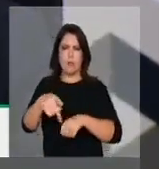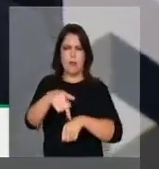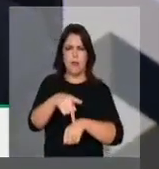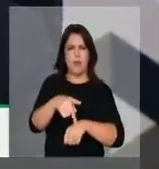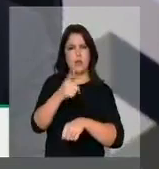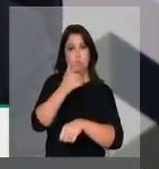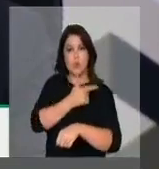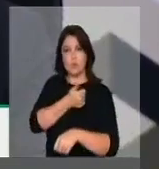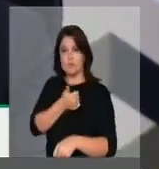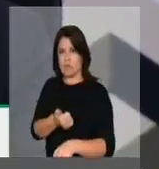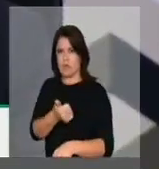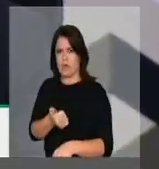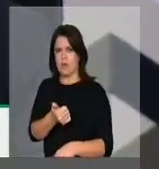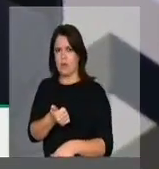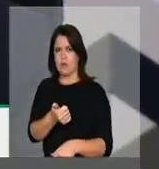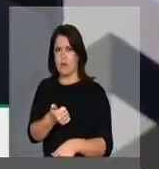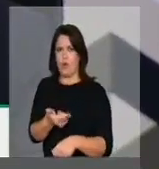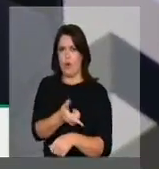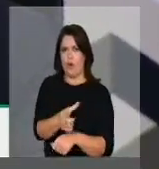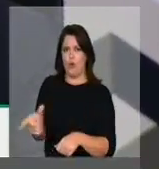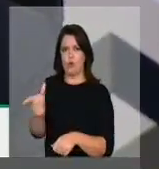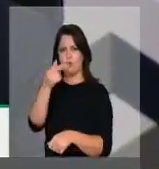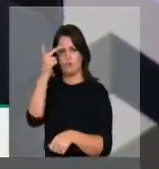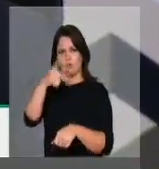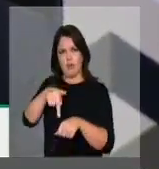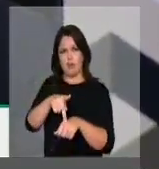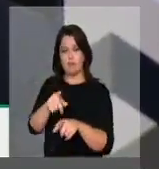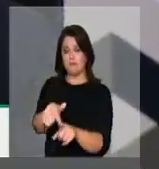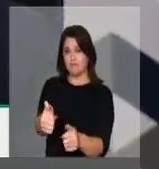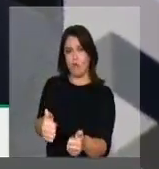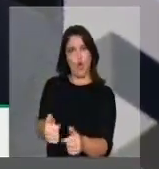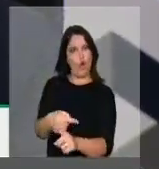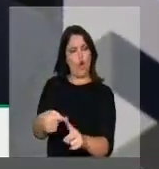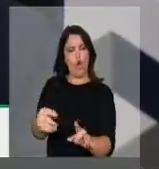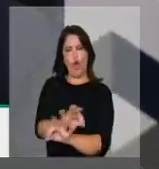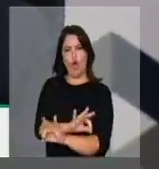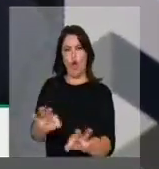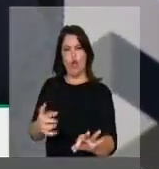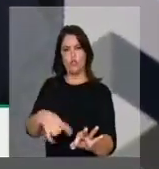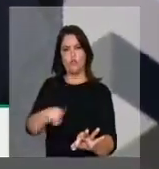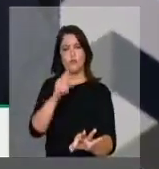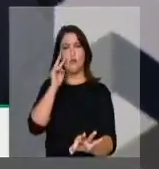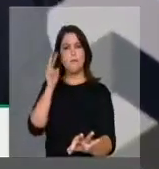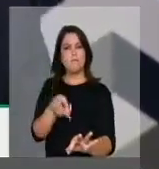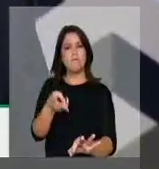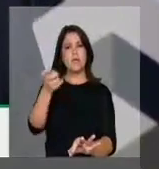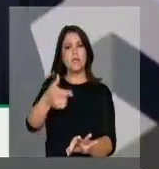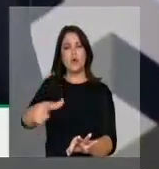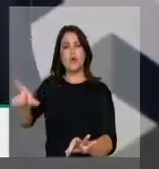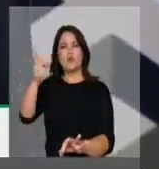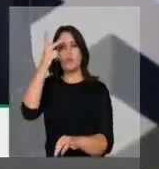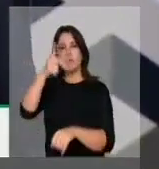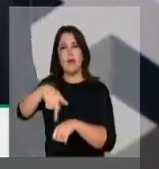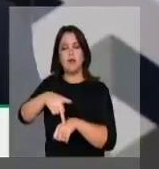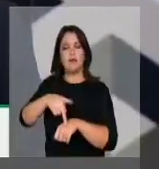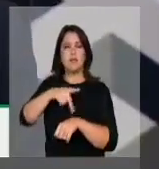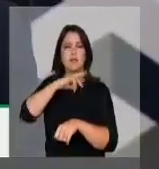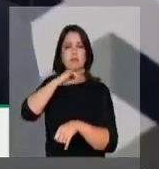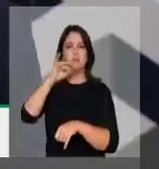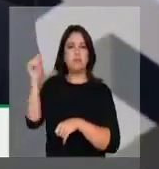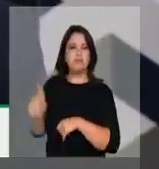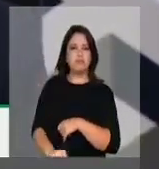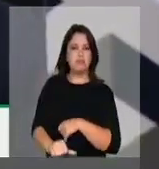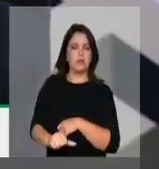nos países que funcionam e que neles é positivo, e o que nós vemos nos que não funcionam e neles